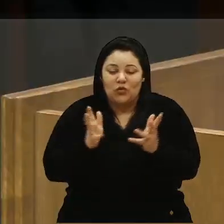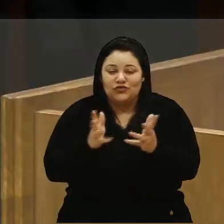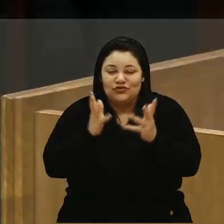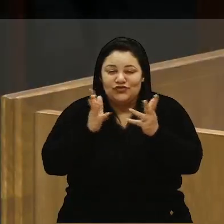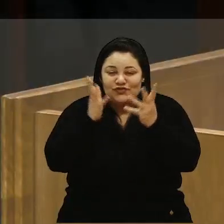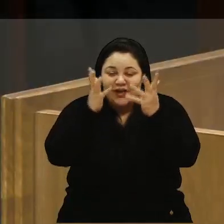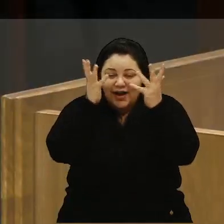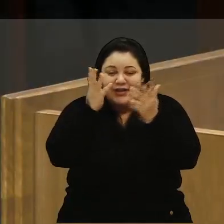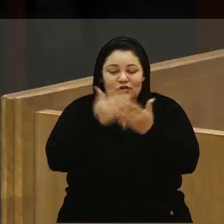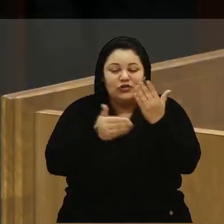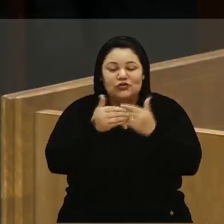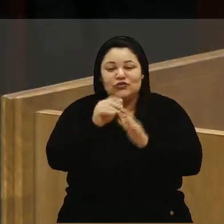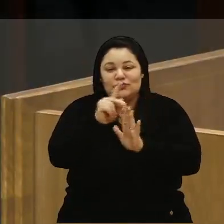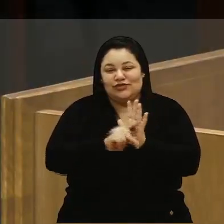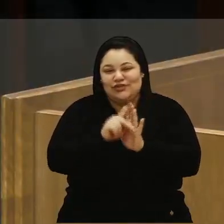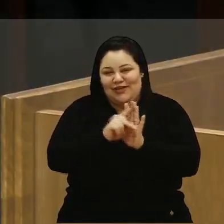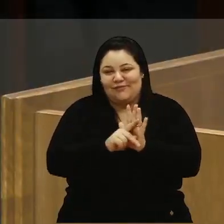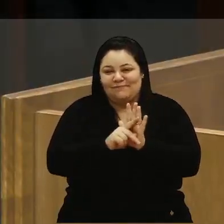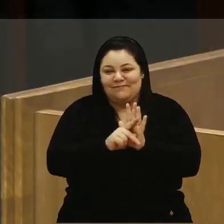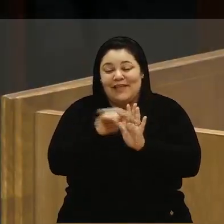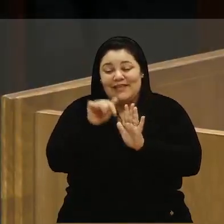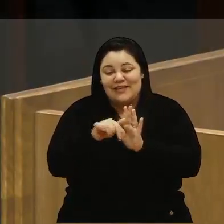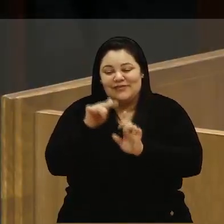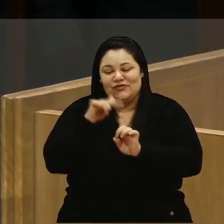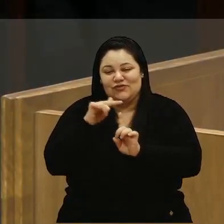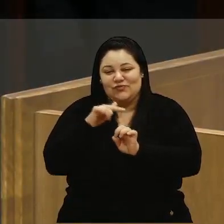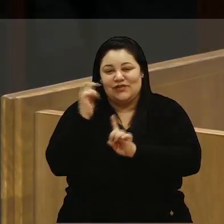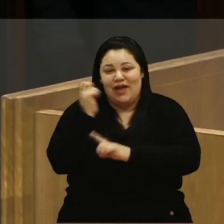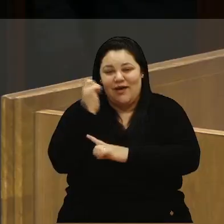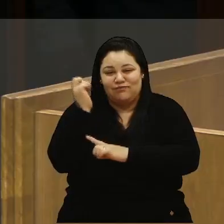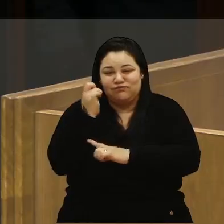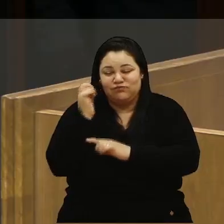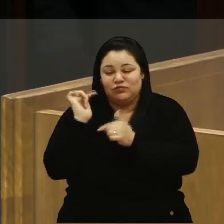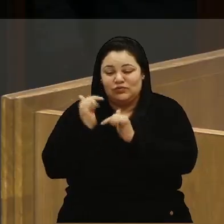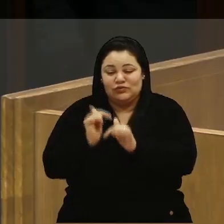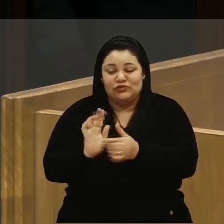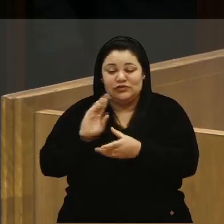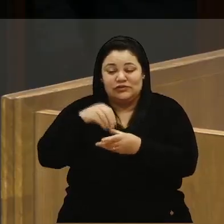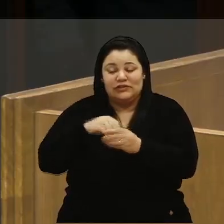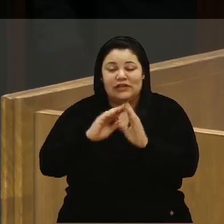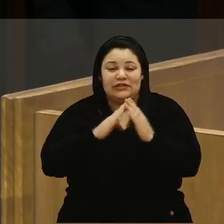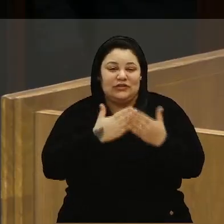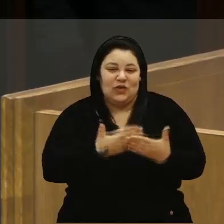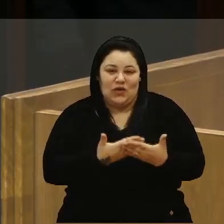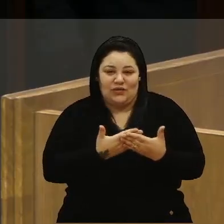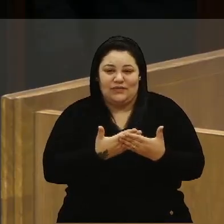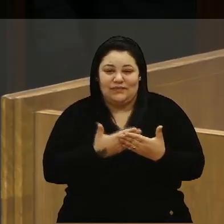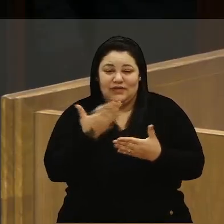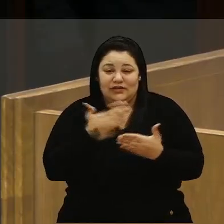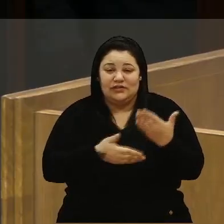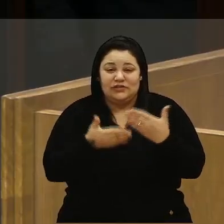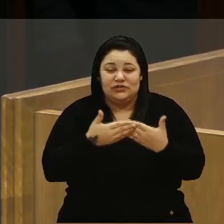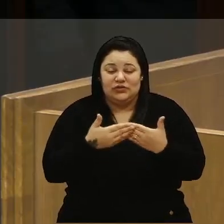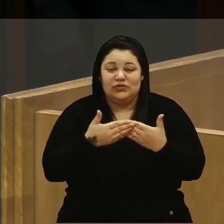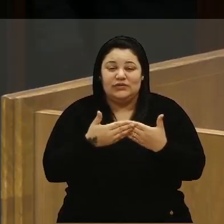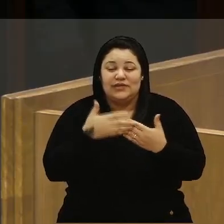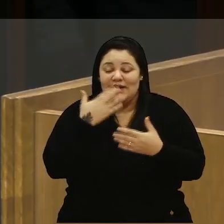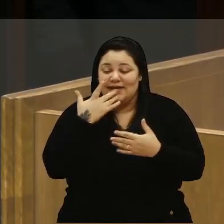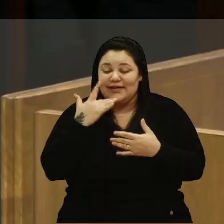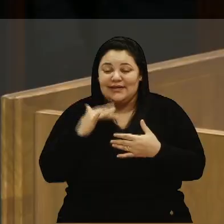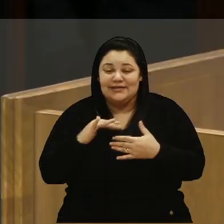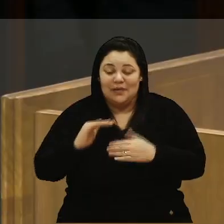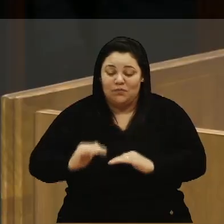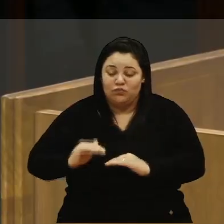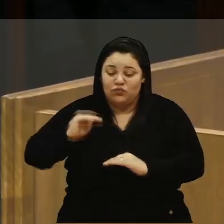os projetos dessa iniciativa do CTG na escola, para que as nossas crianças cresçam e cultuem a